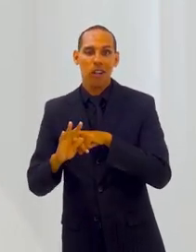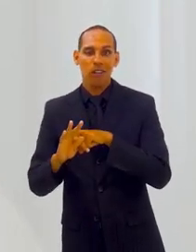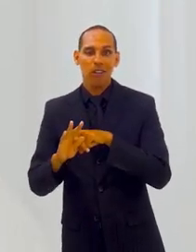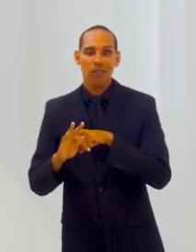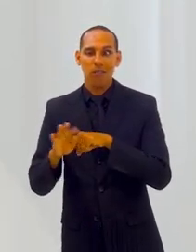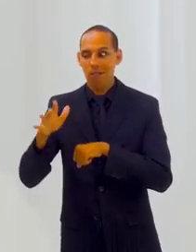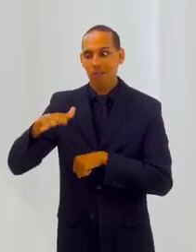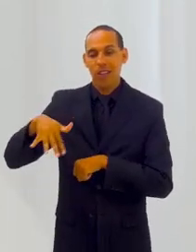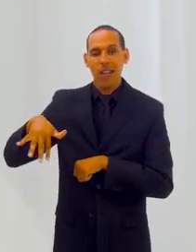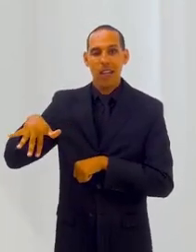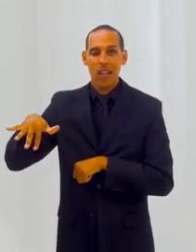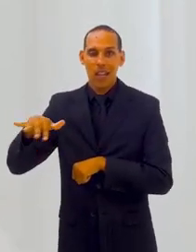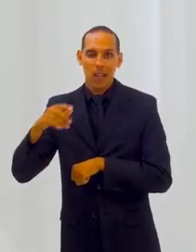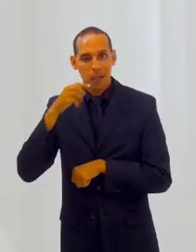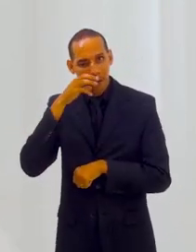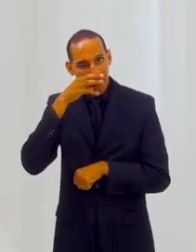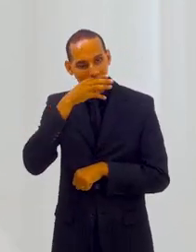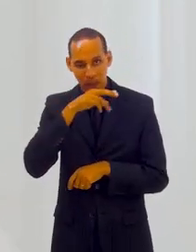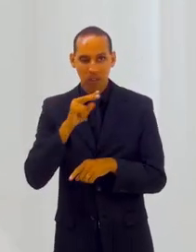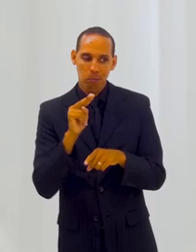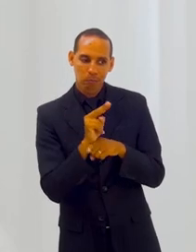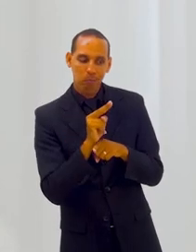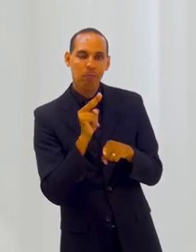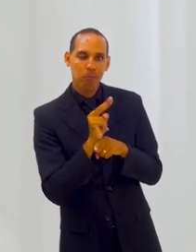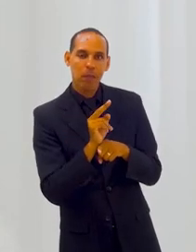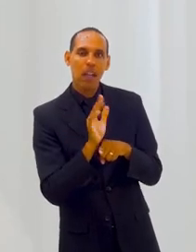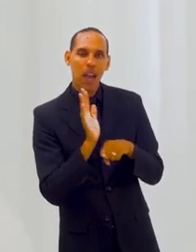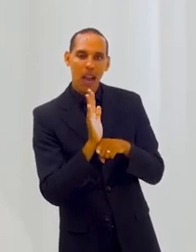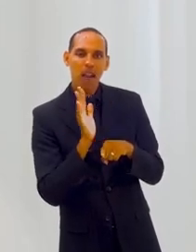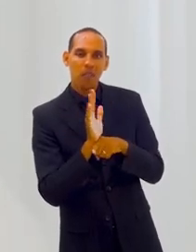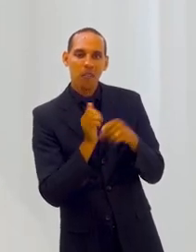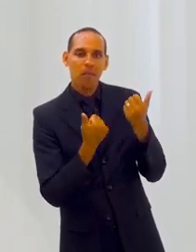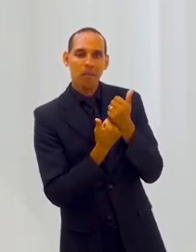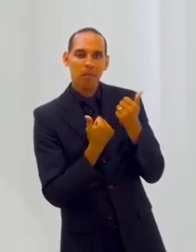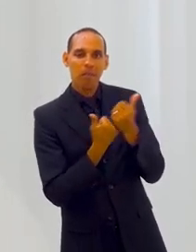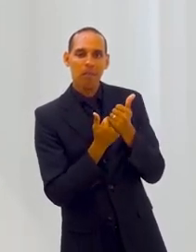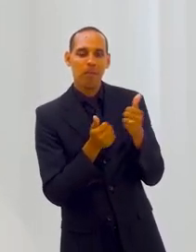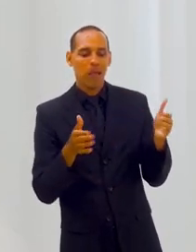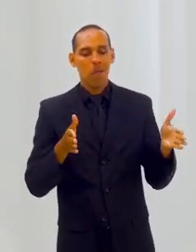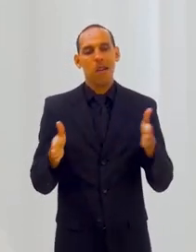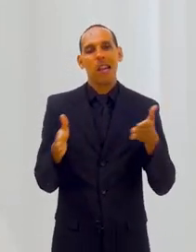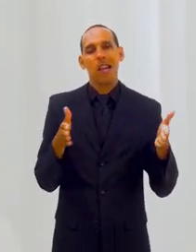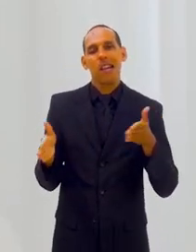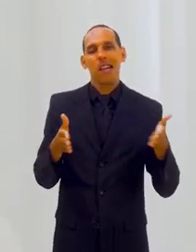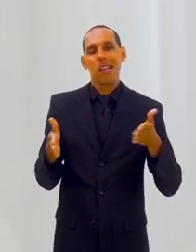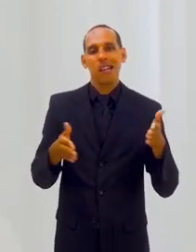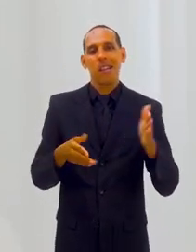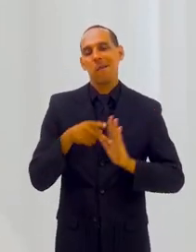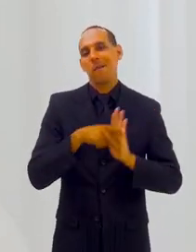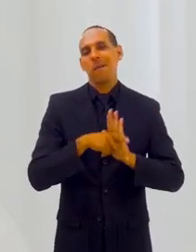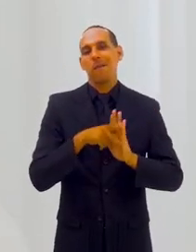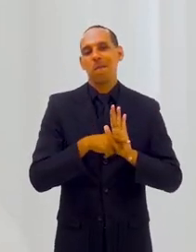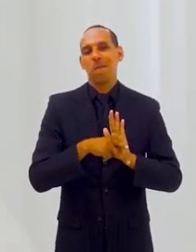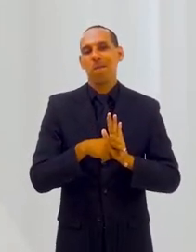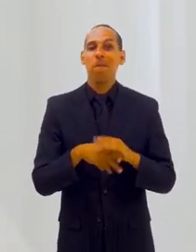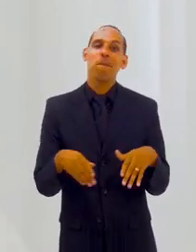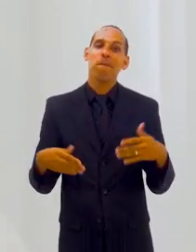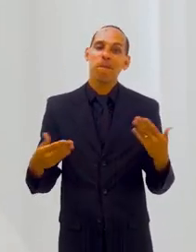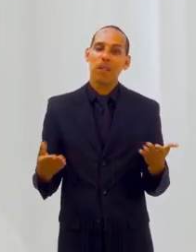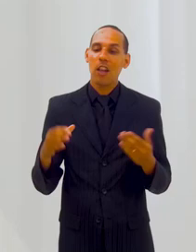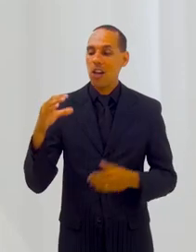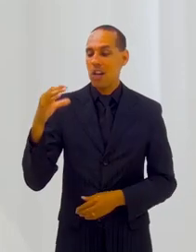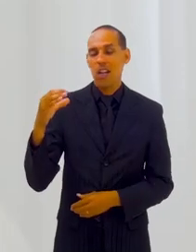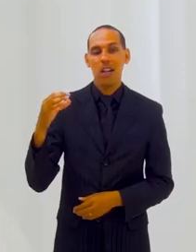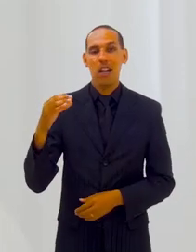vão permanecer assistindo esse produtor durante a realização desse projeto. Então, o